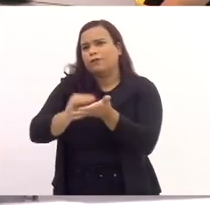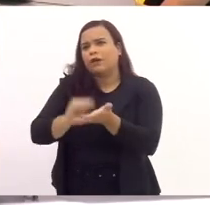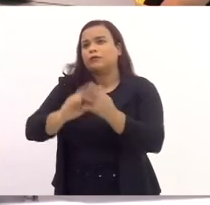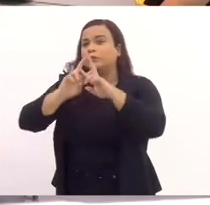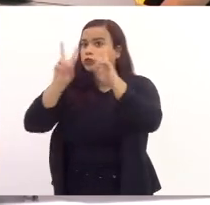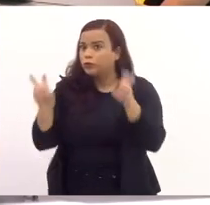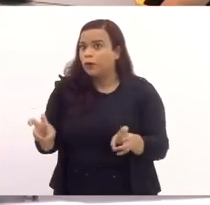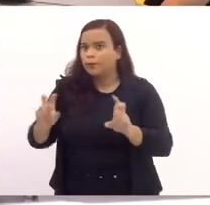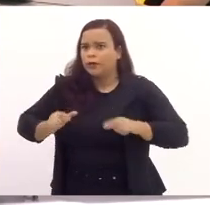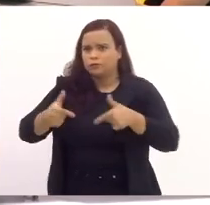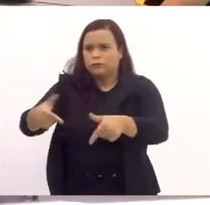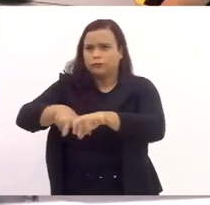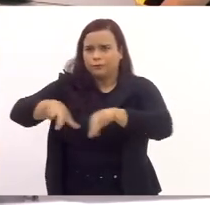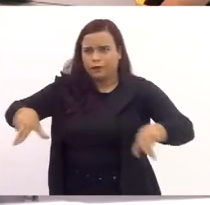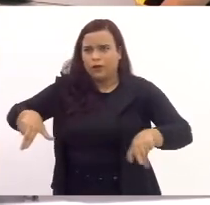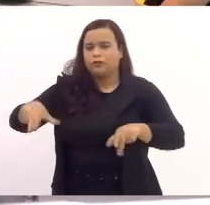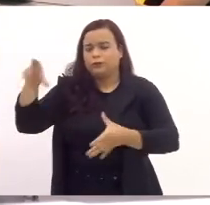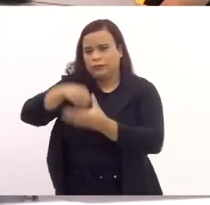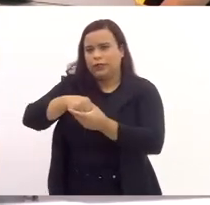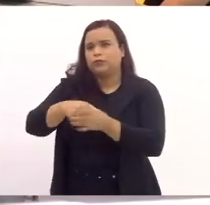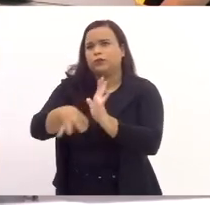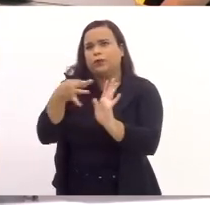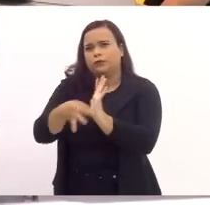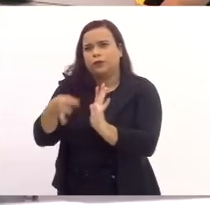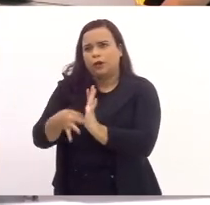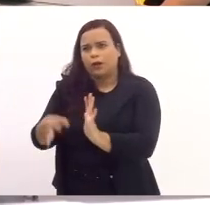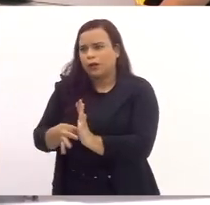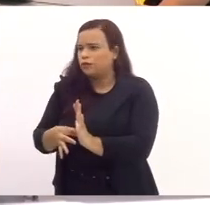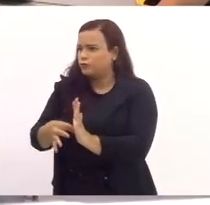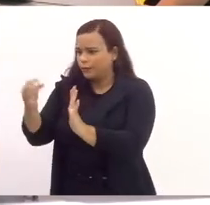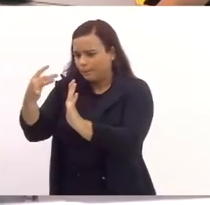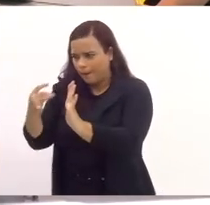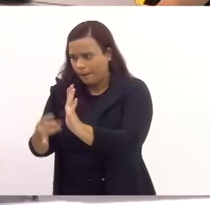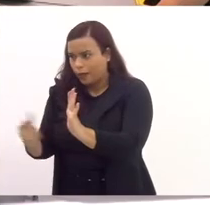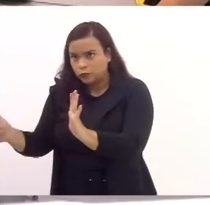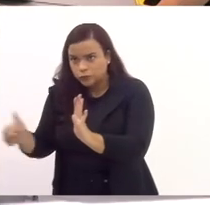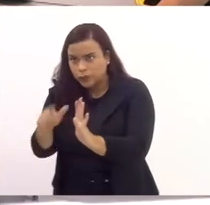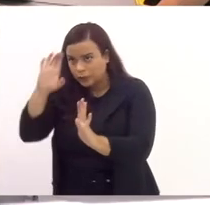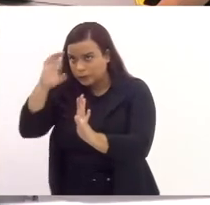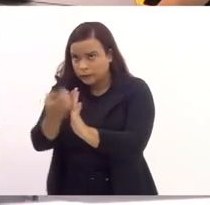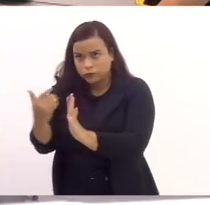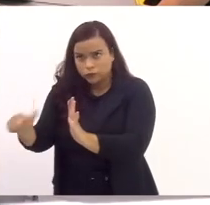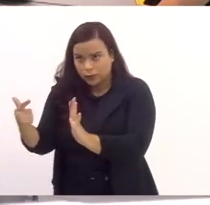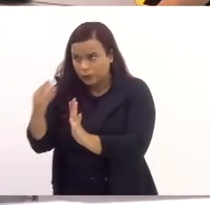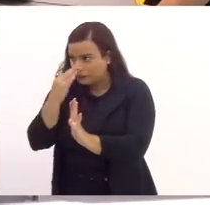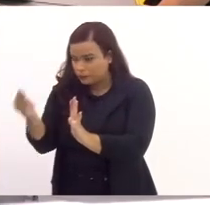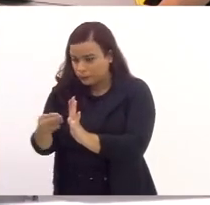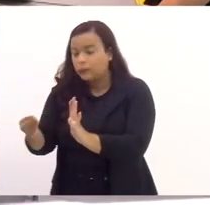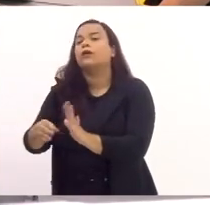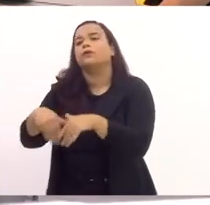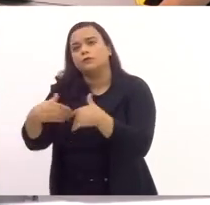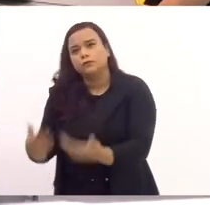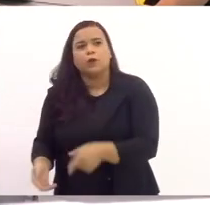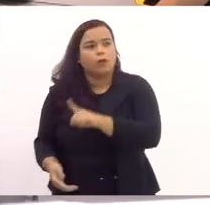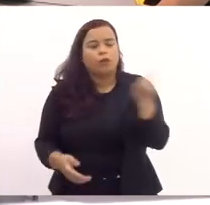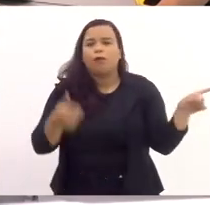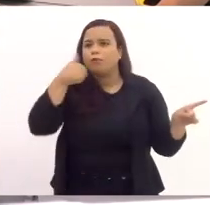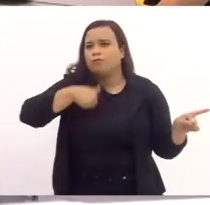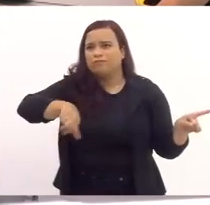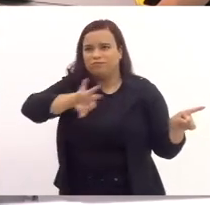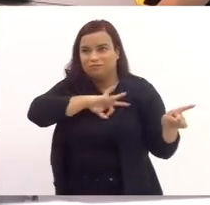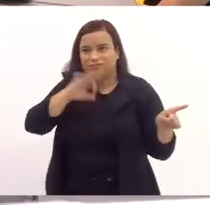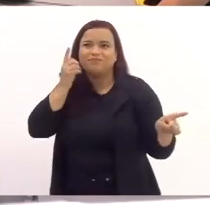né, impostas no contrato pelo descumprimento, né, dessas obrigações. Nós vimos aqui o debate iniciado pela deputada Marta Rocha acerca